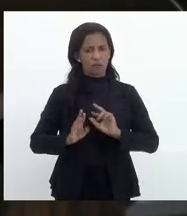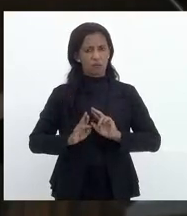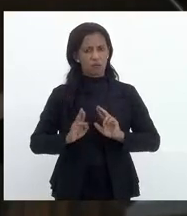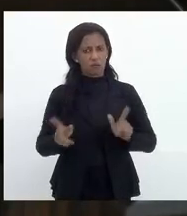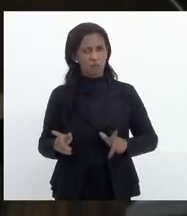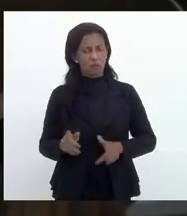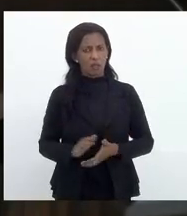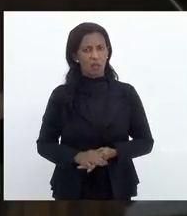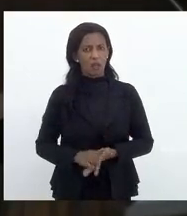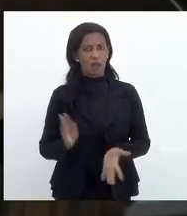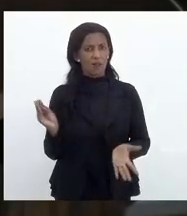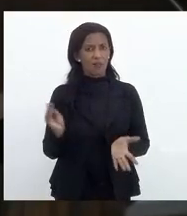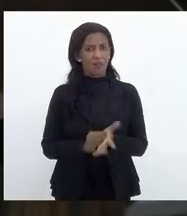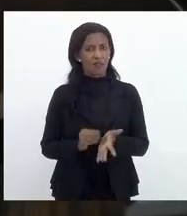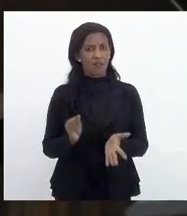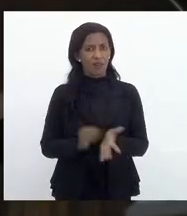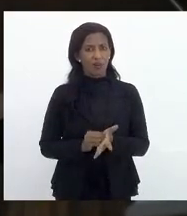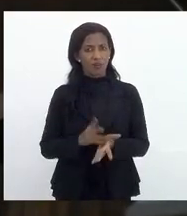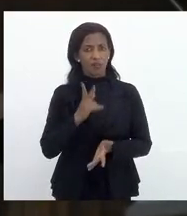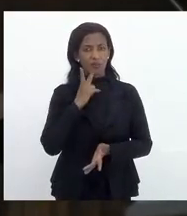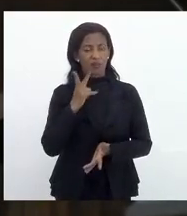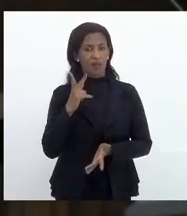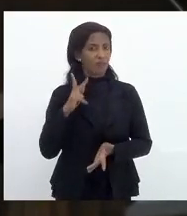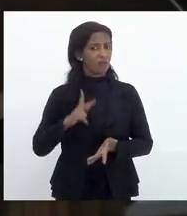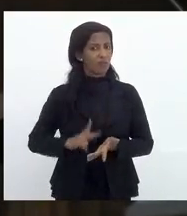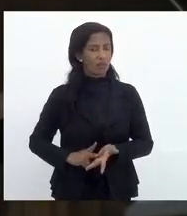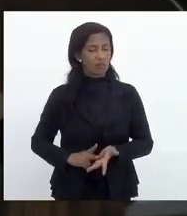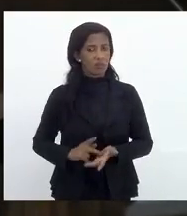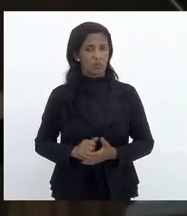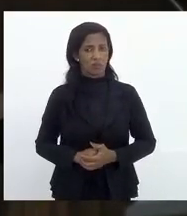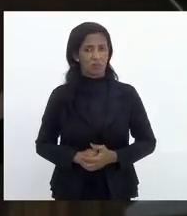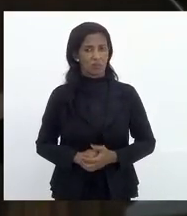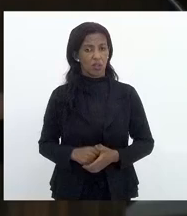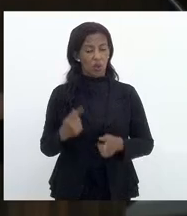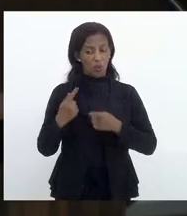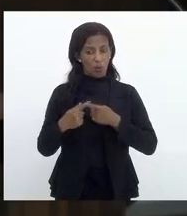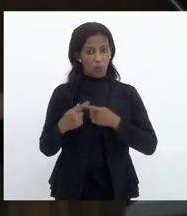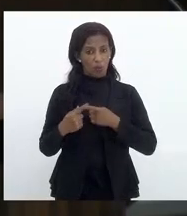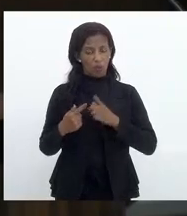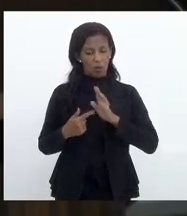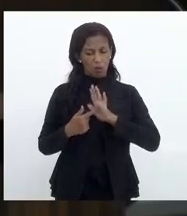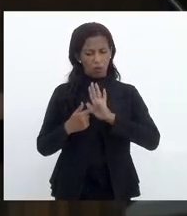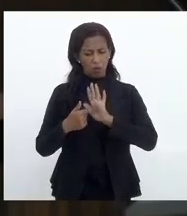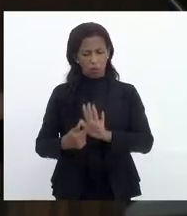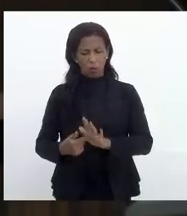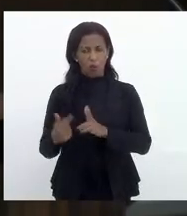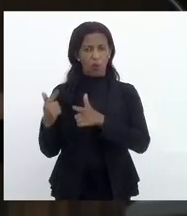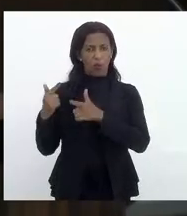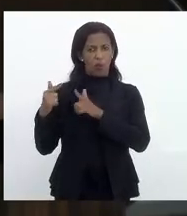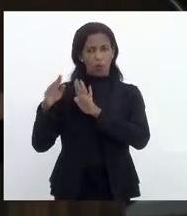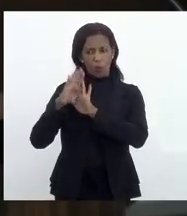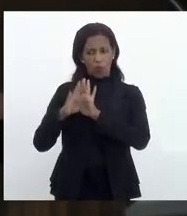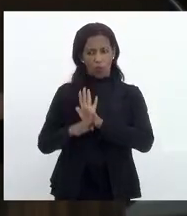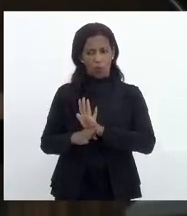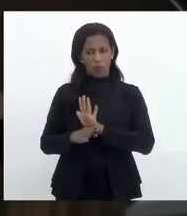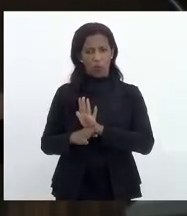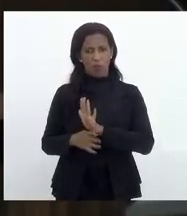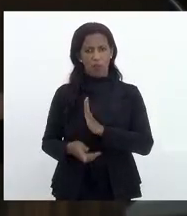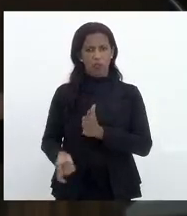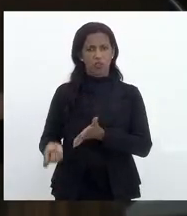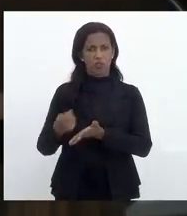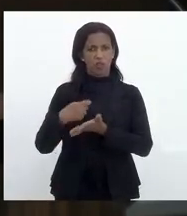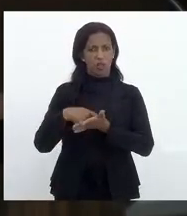é faltar com a verdade porque o que determina o programa de recuperação